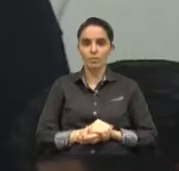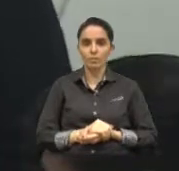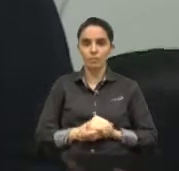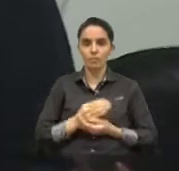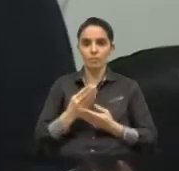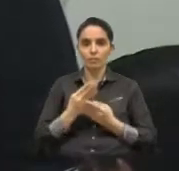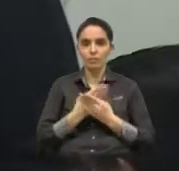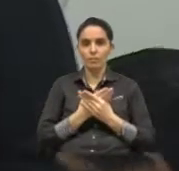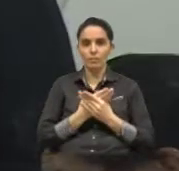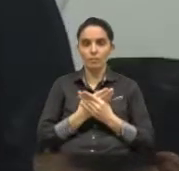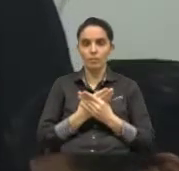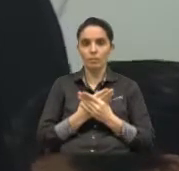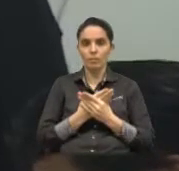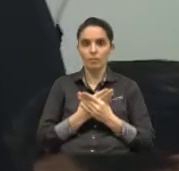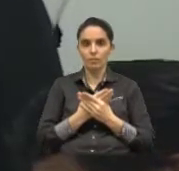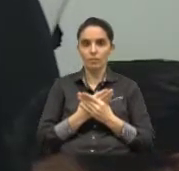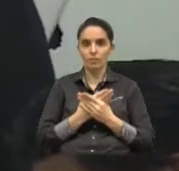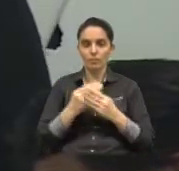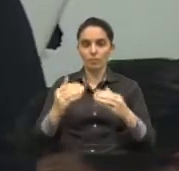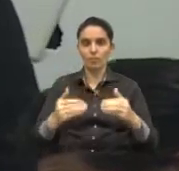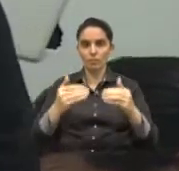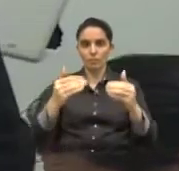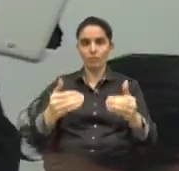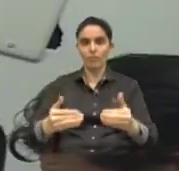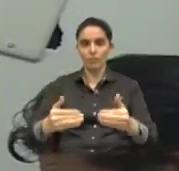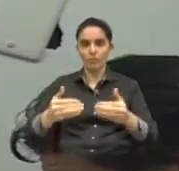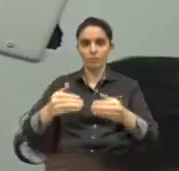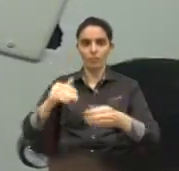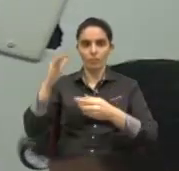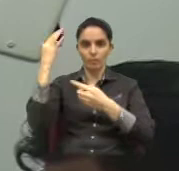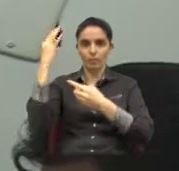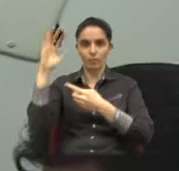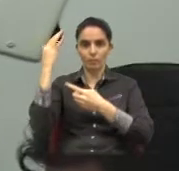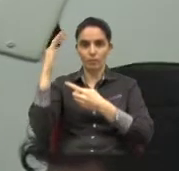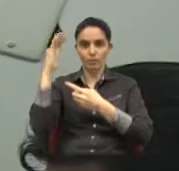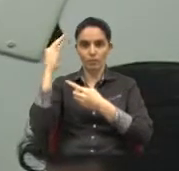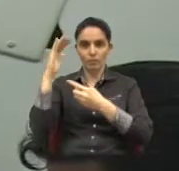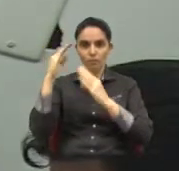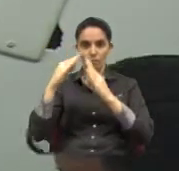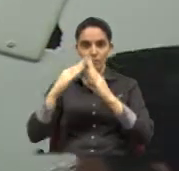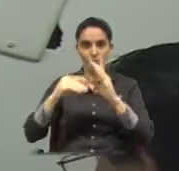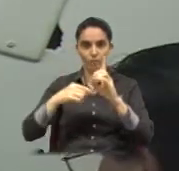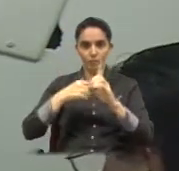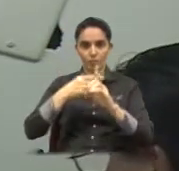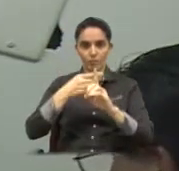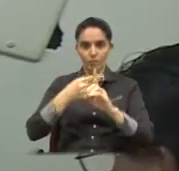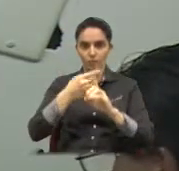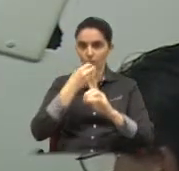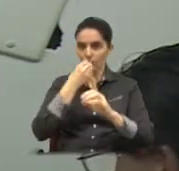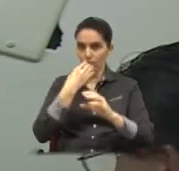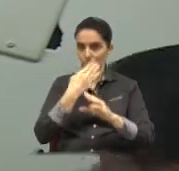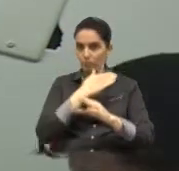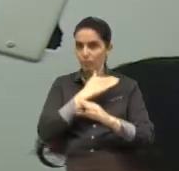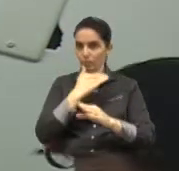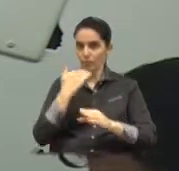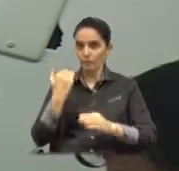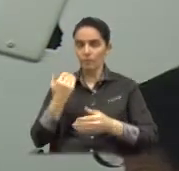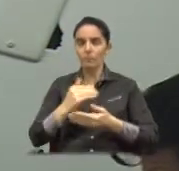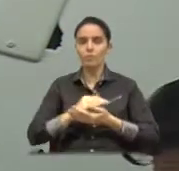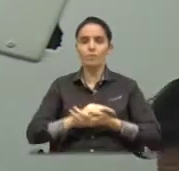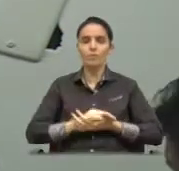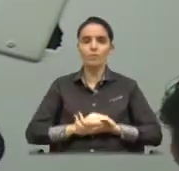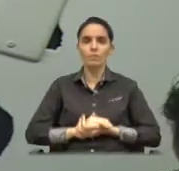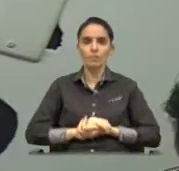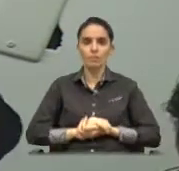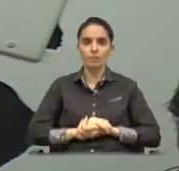protocolamos uma moção de aplausos pelos 150 anos da Igreja Nossa Senhora da Boa Morte e Assunção, por essa